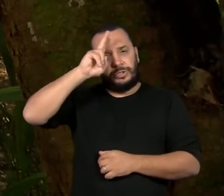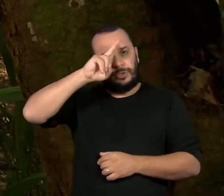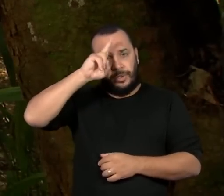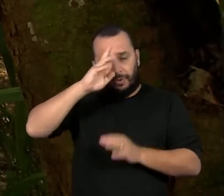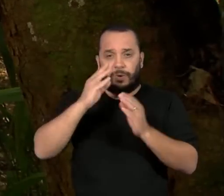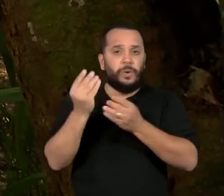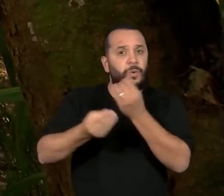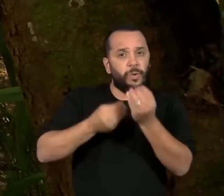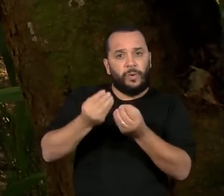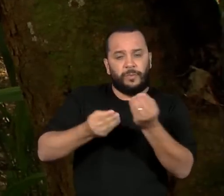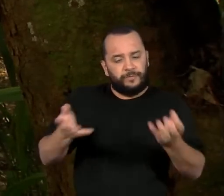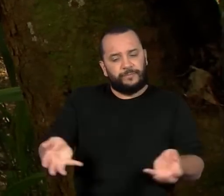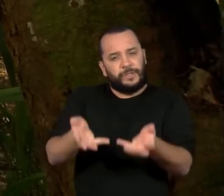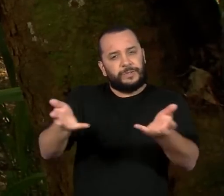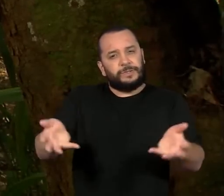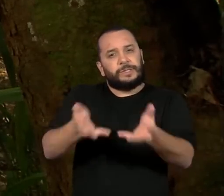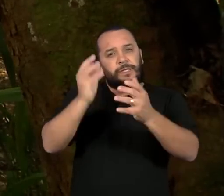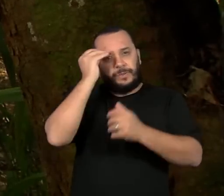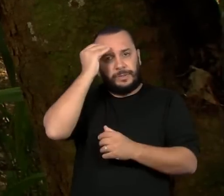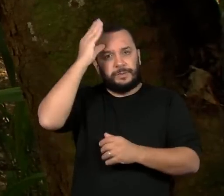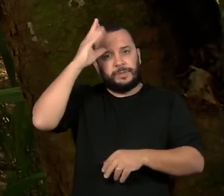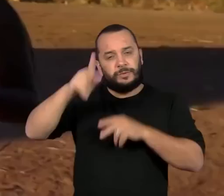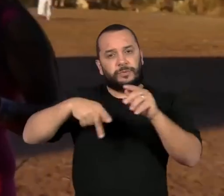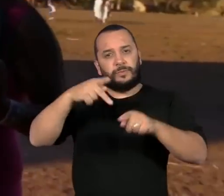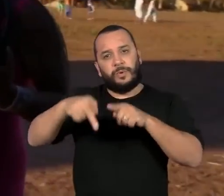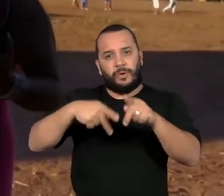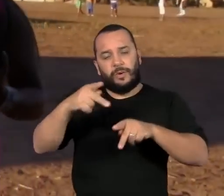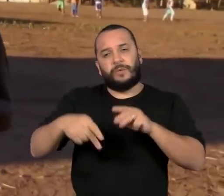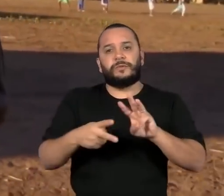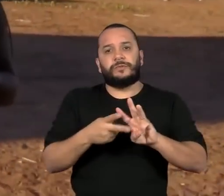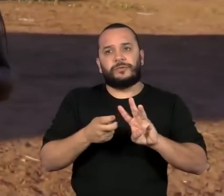valorizar os conhecimentos dos povos originários.